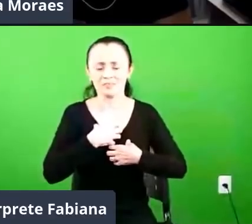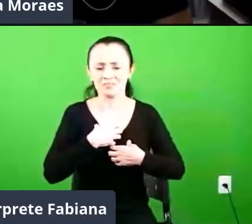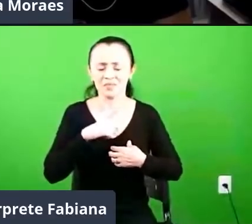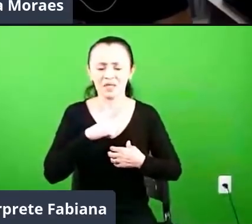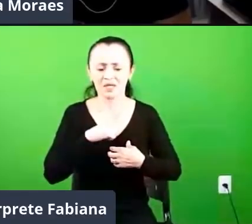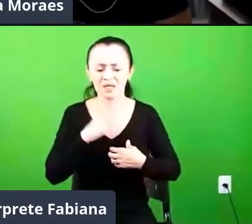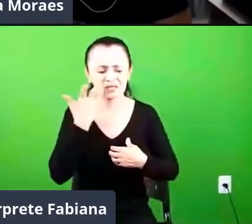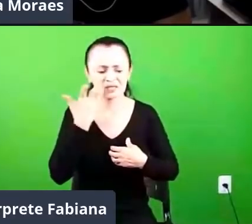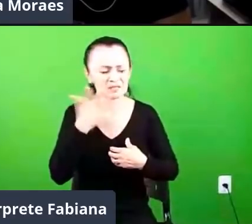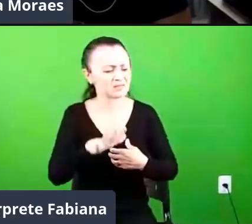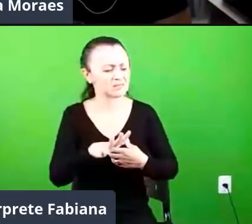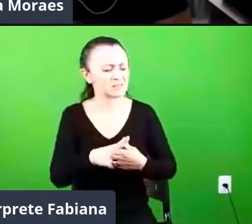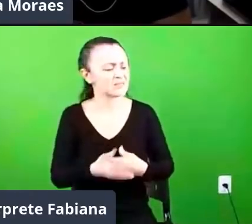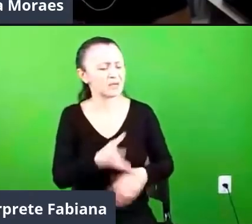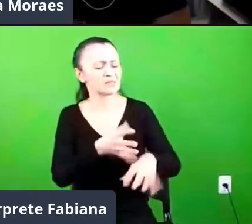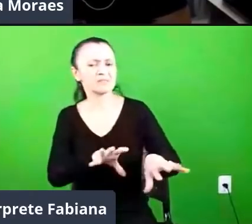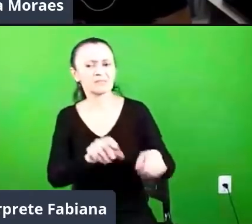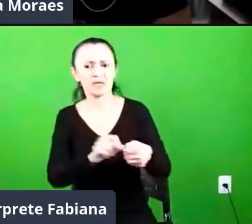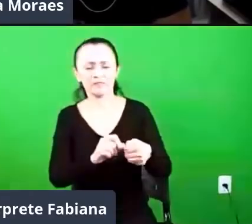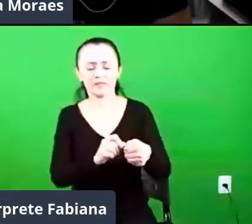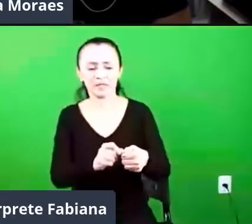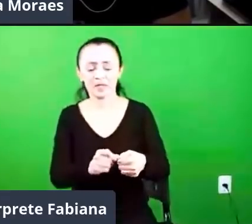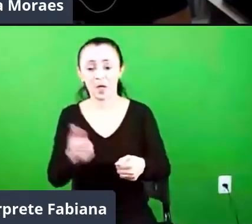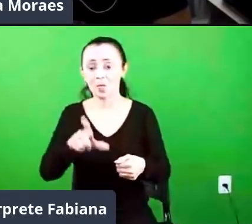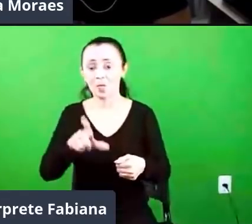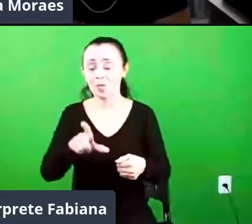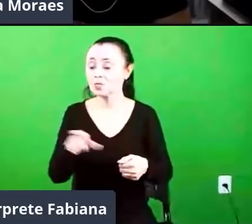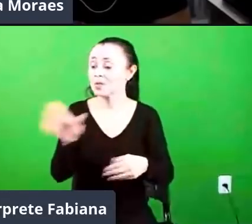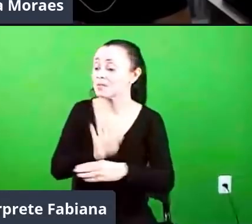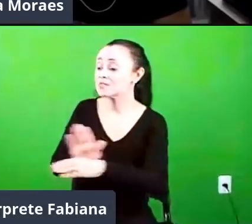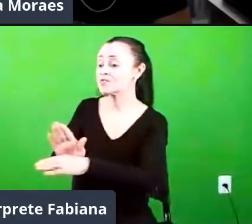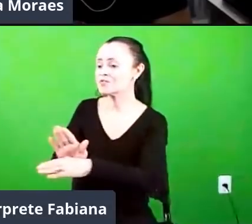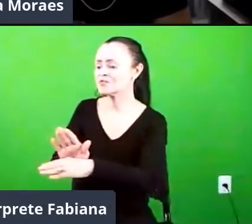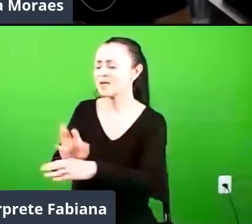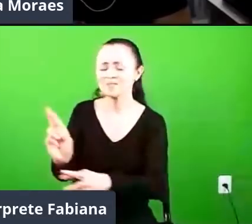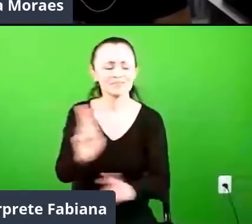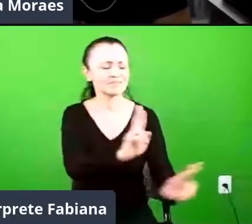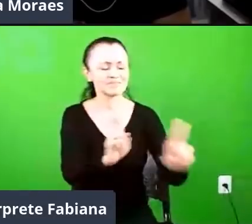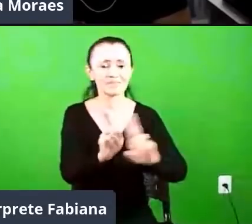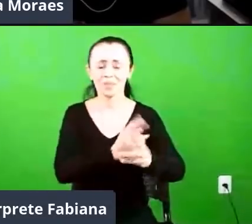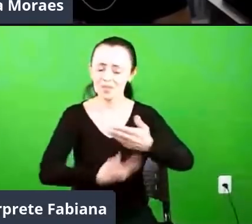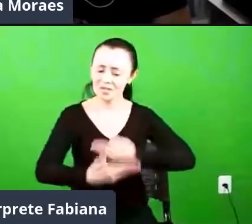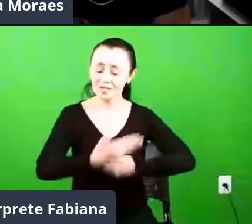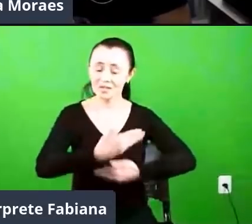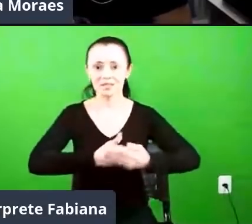super rápido, a que quer ajudar o outro e acaba passando a resposta. E essa interação, ela é rica,